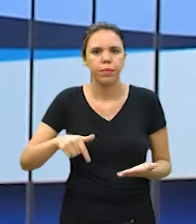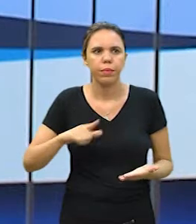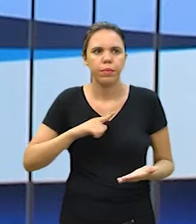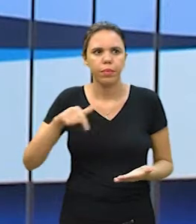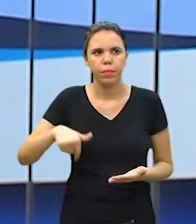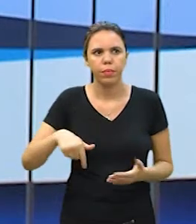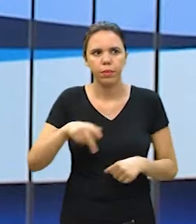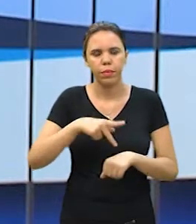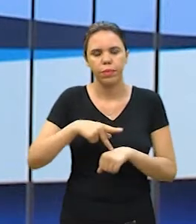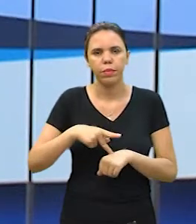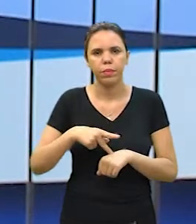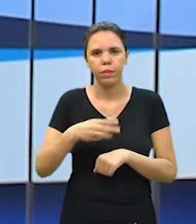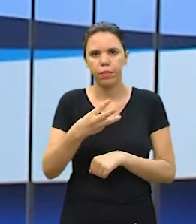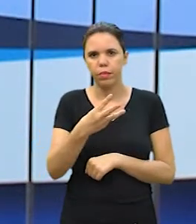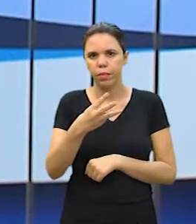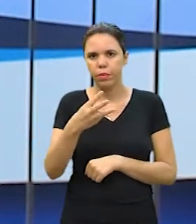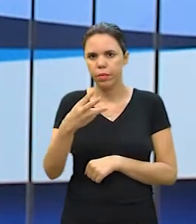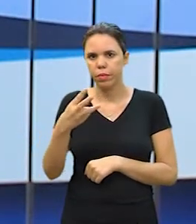Atualmente existem aqui no país